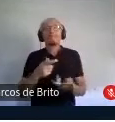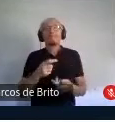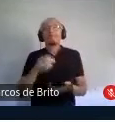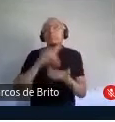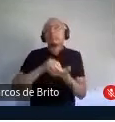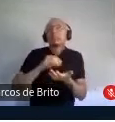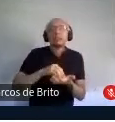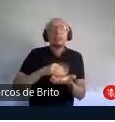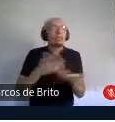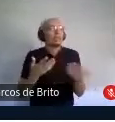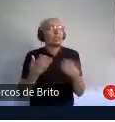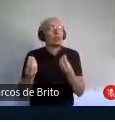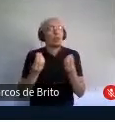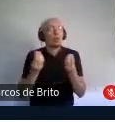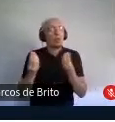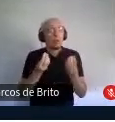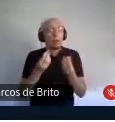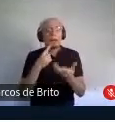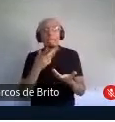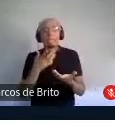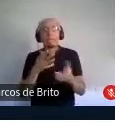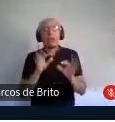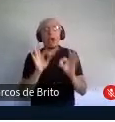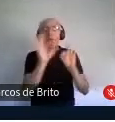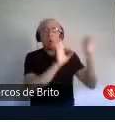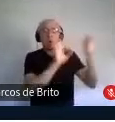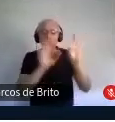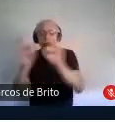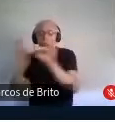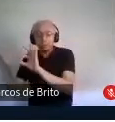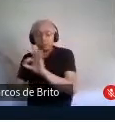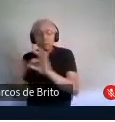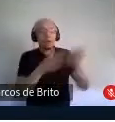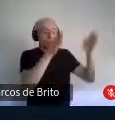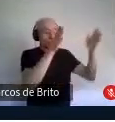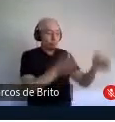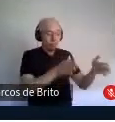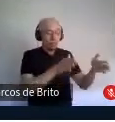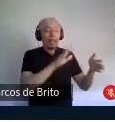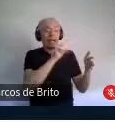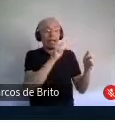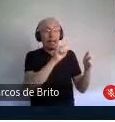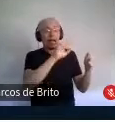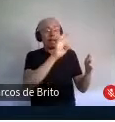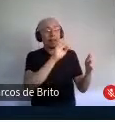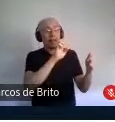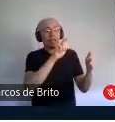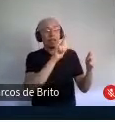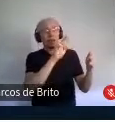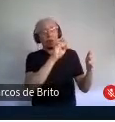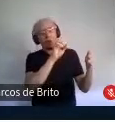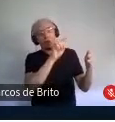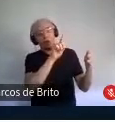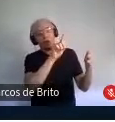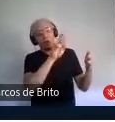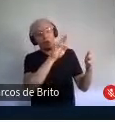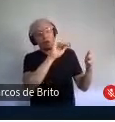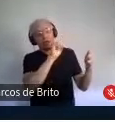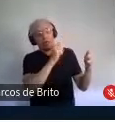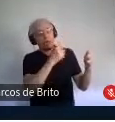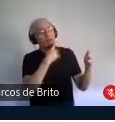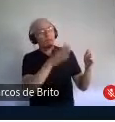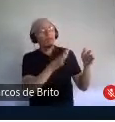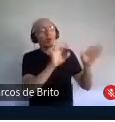nós organizamos os dados de acordo com duas categorias. A primeira categoria é a respeito dos aspectos